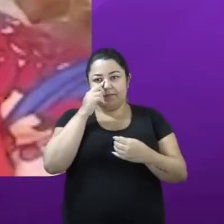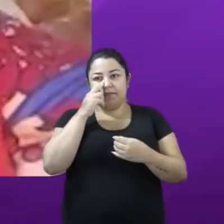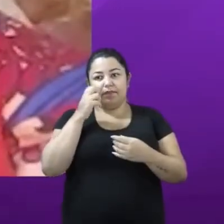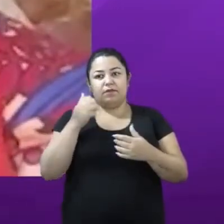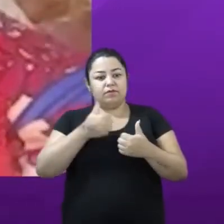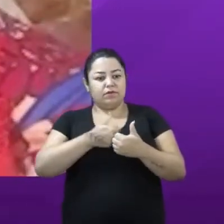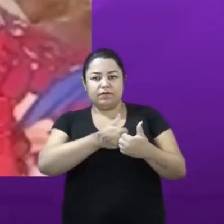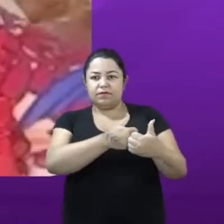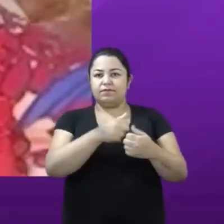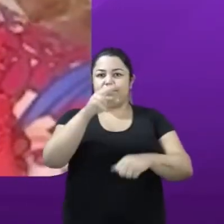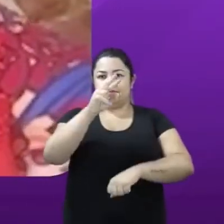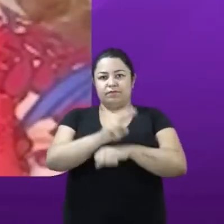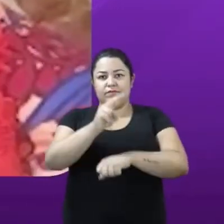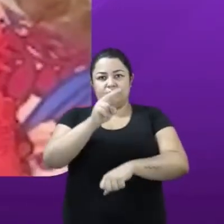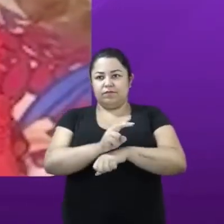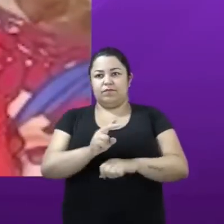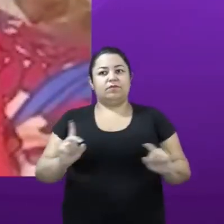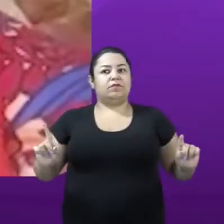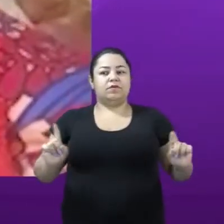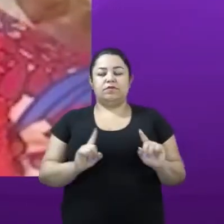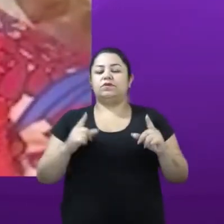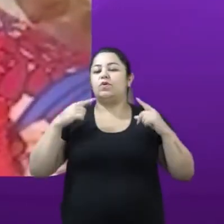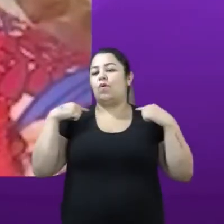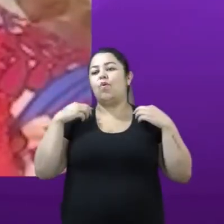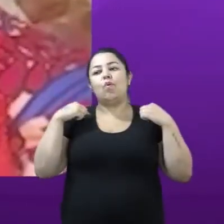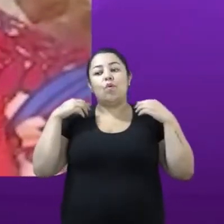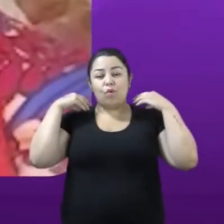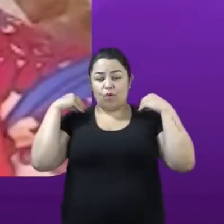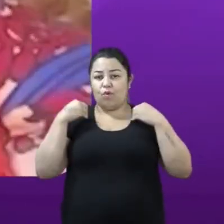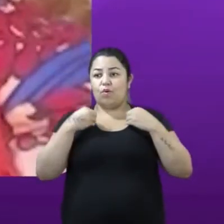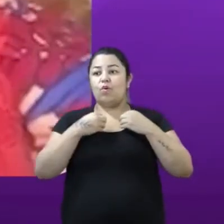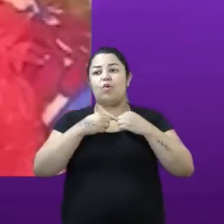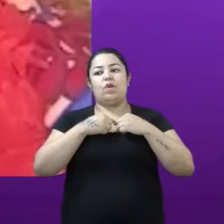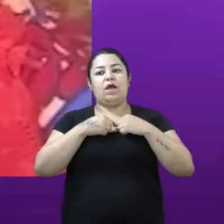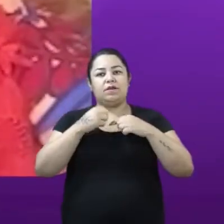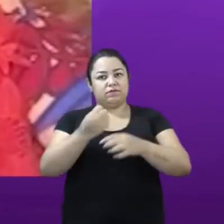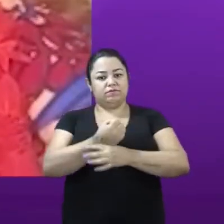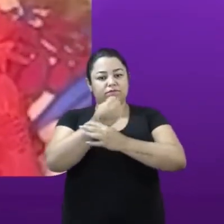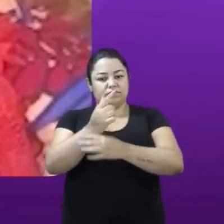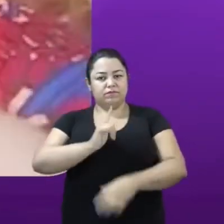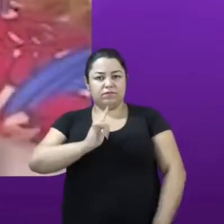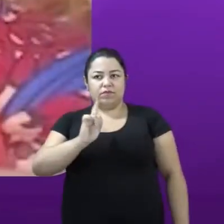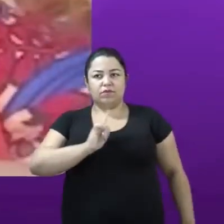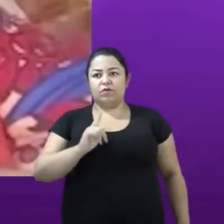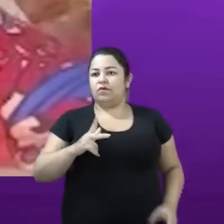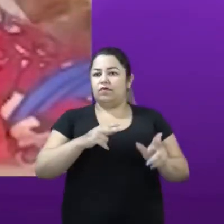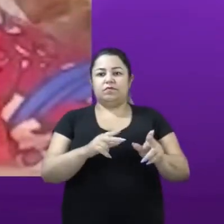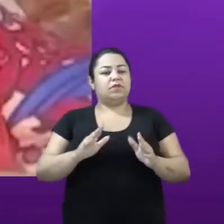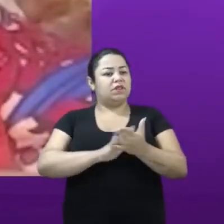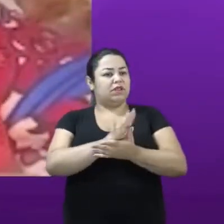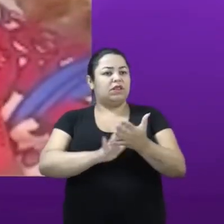guias, eles são nossas proteção. Não é só um colar. Nós nos sentimos segura, como se nada pudesse